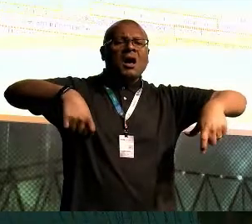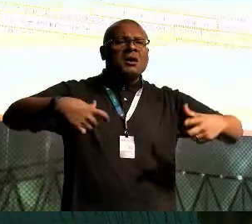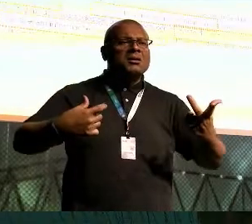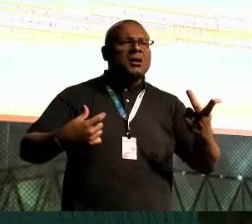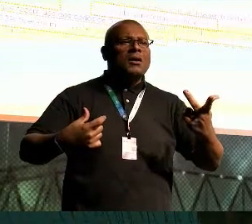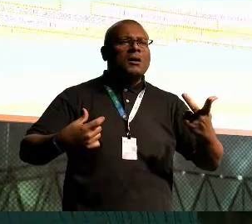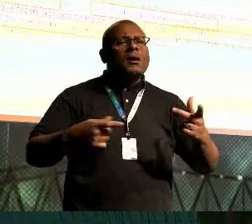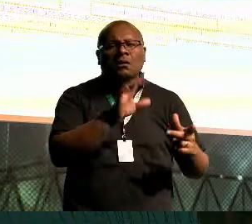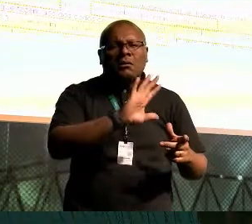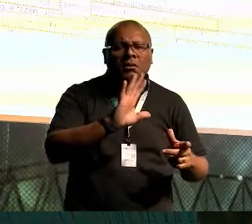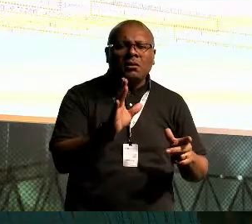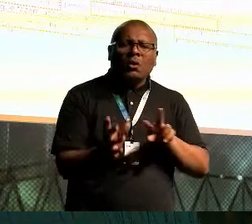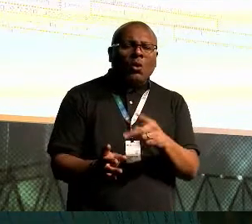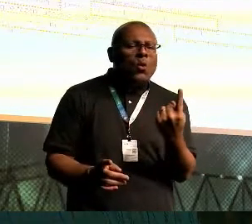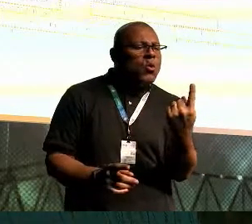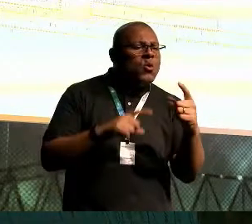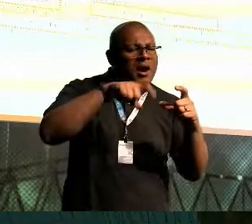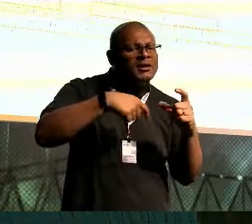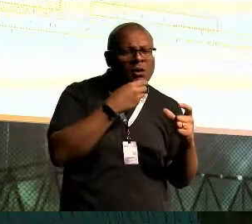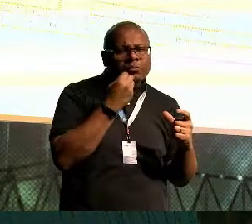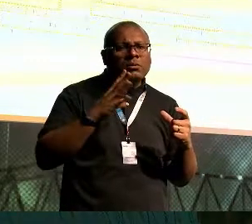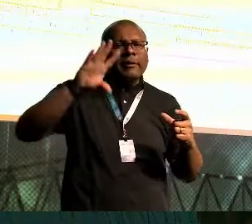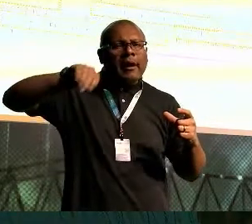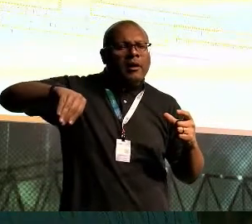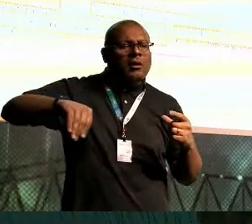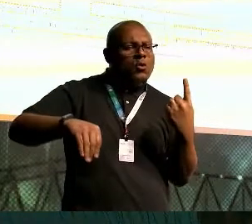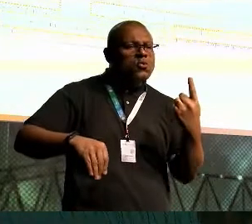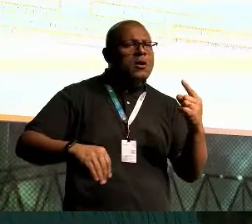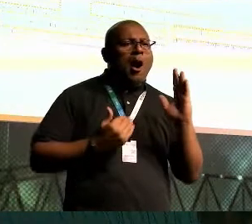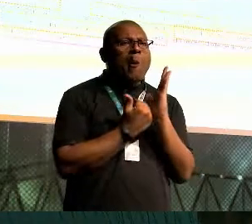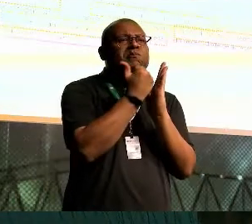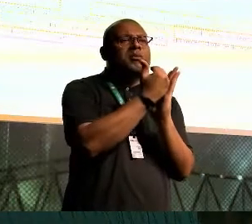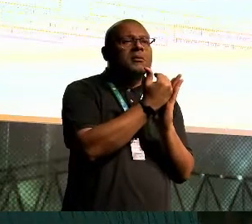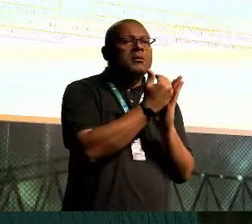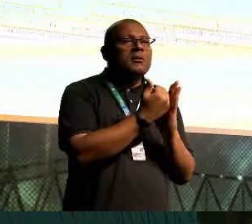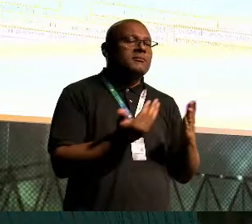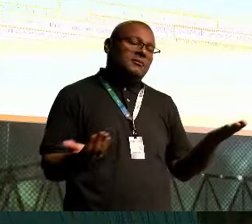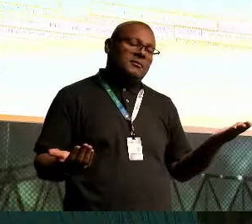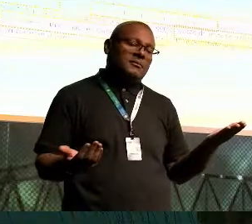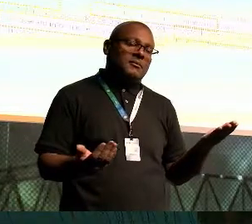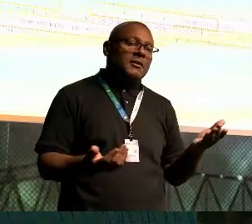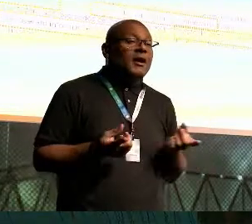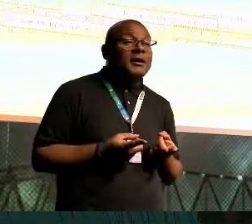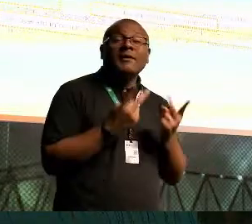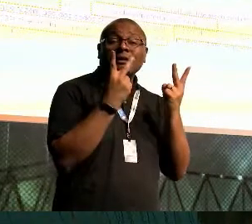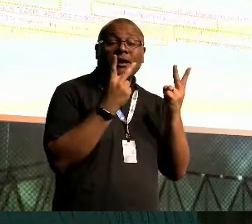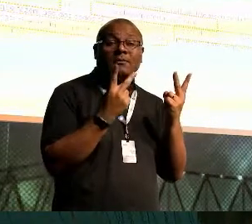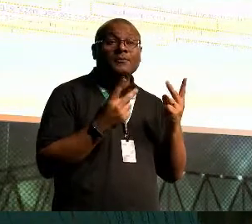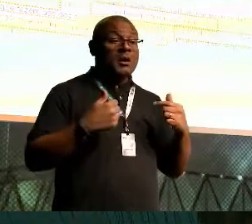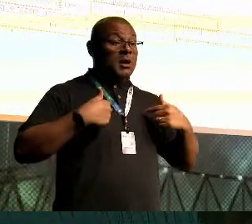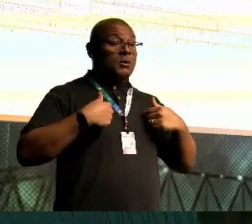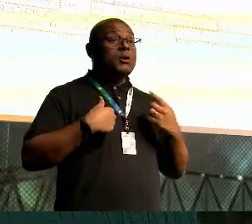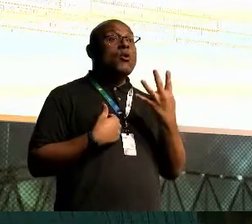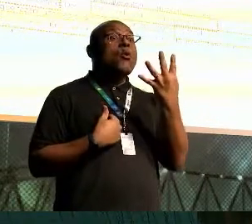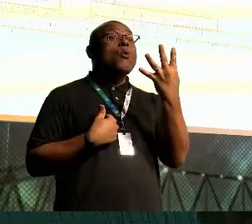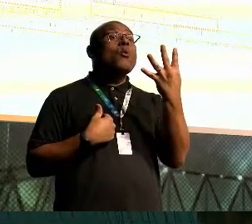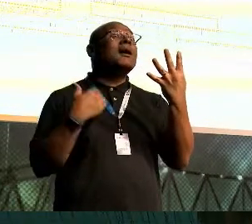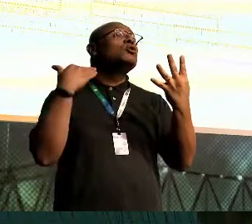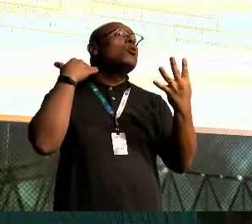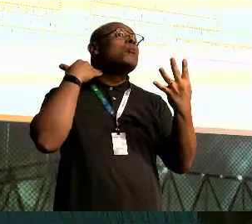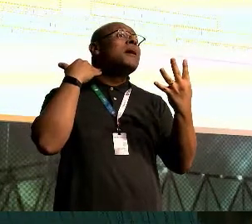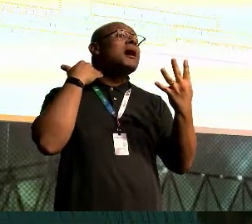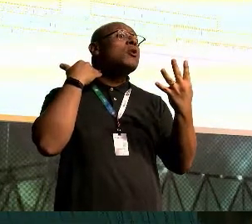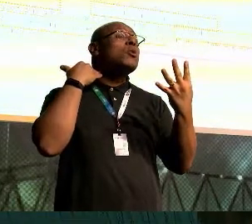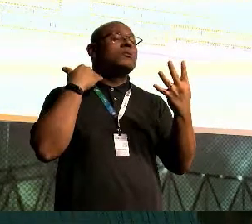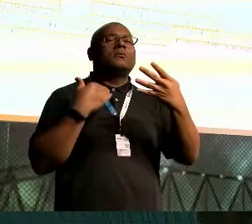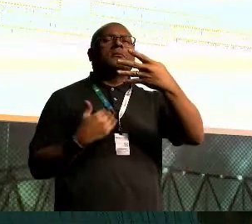né? E 13% tiveram informações cadastrais atualizadas. Se eu vejo que em 4 bancos que a pessoa compartilhou, o endereço é